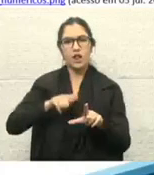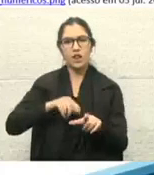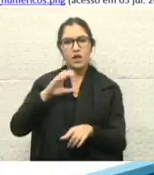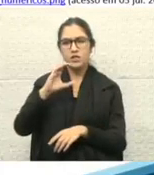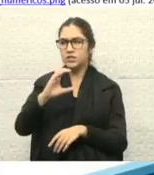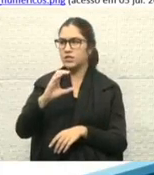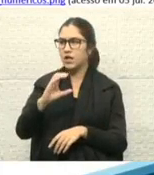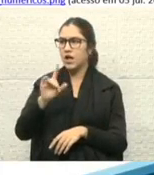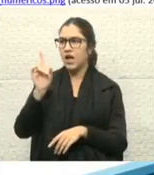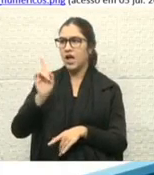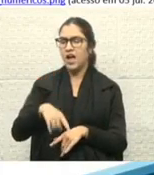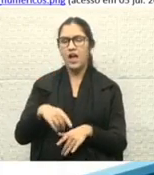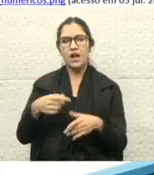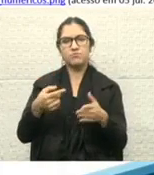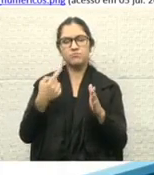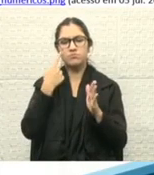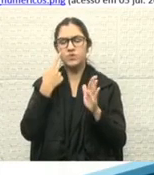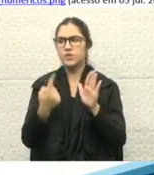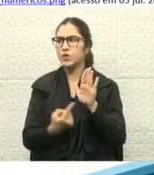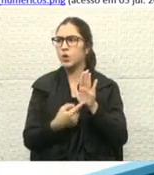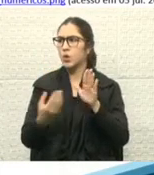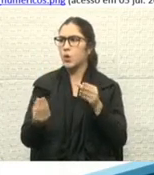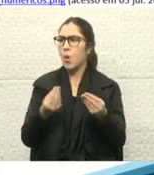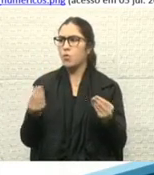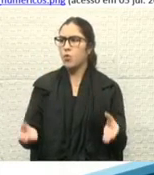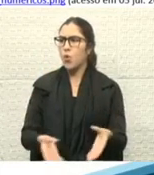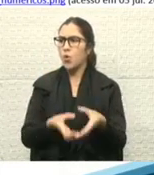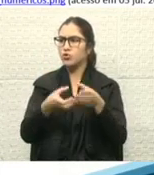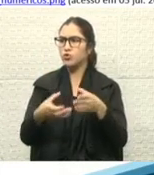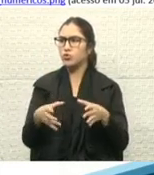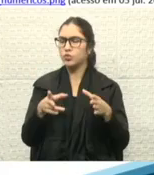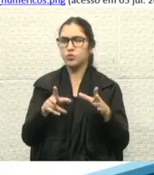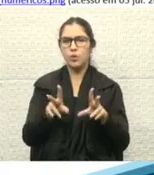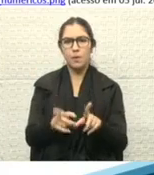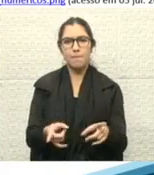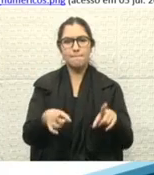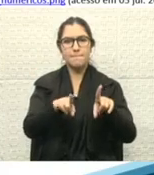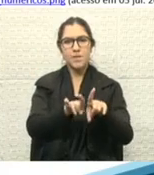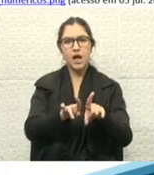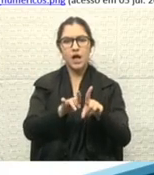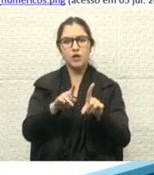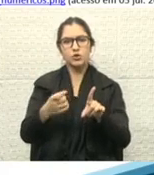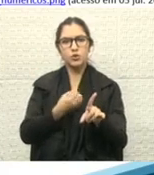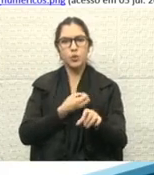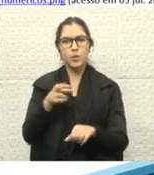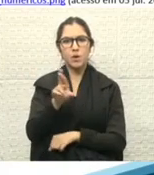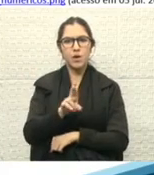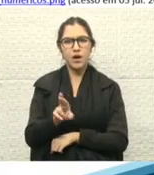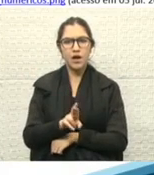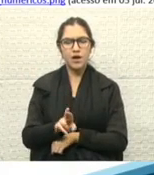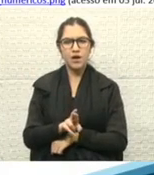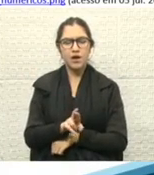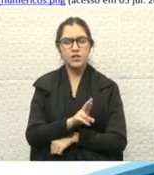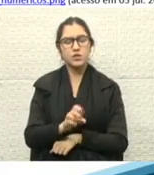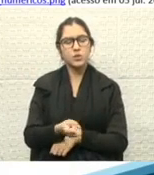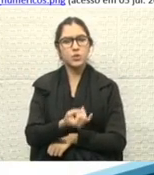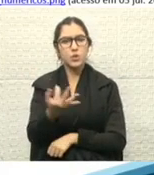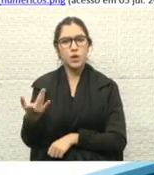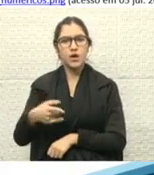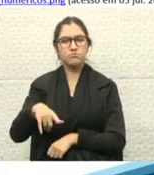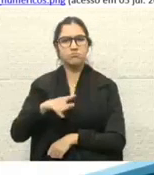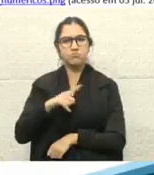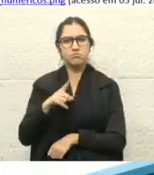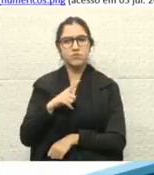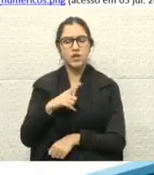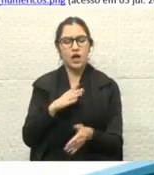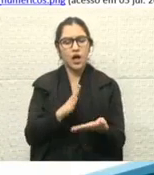C, ele é definido como conjunto dos pares ordenados de números reais, nos quais estão